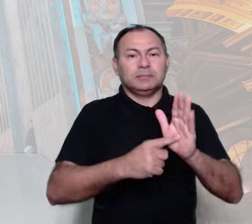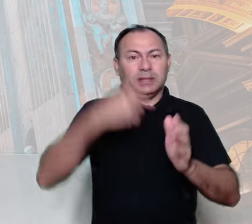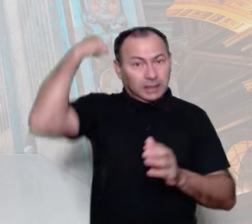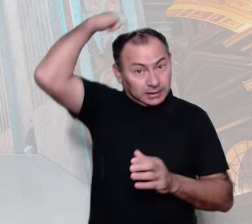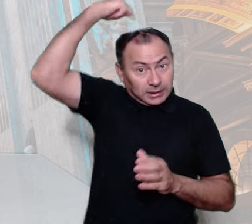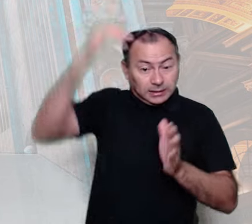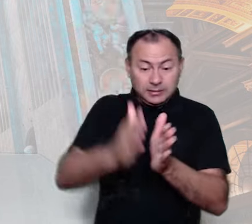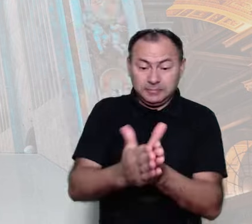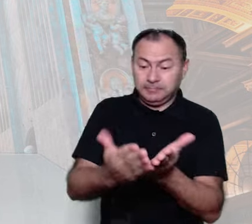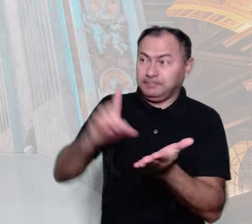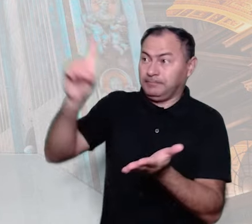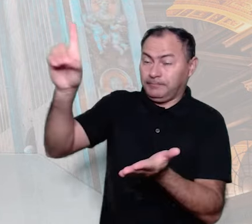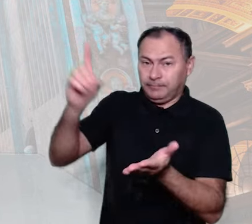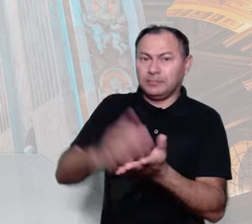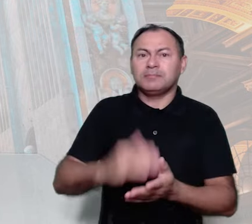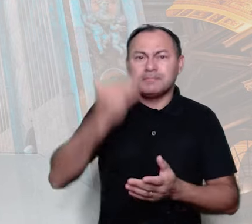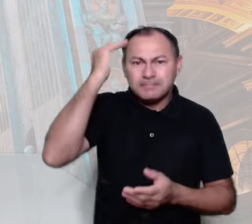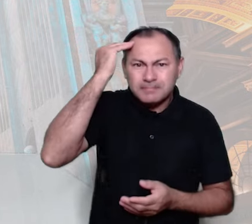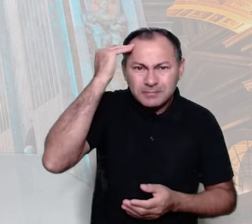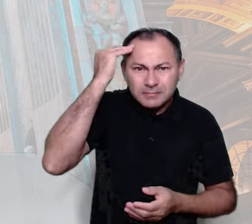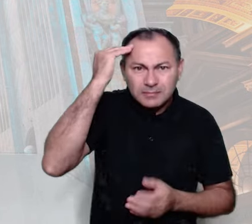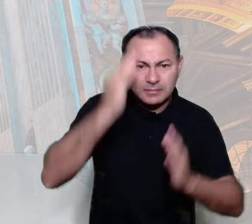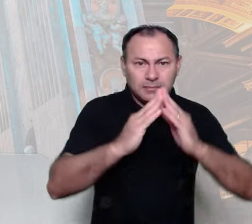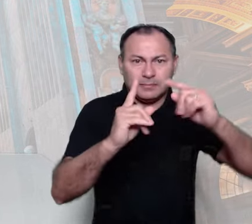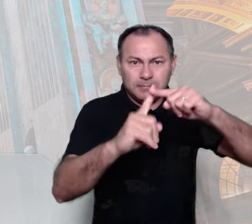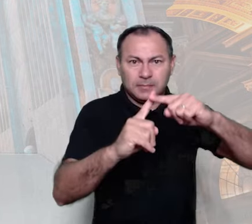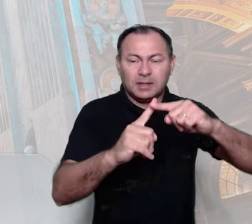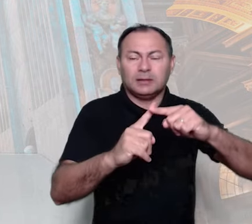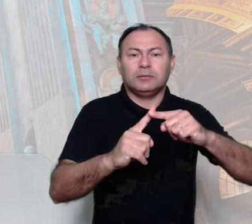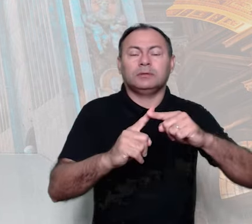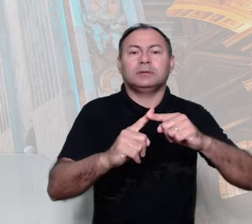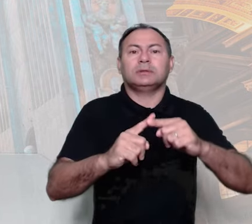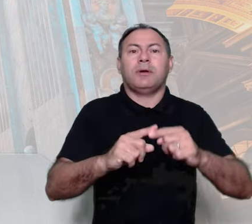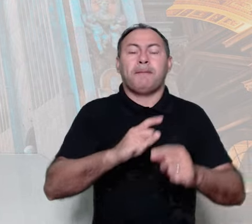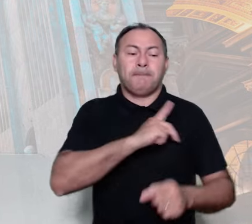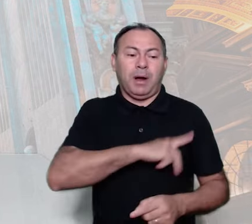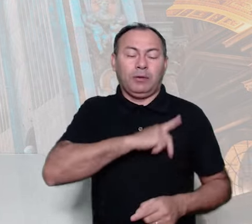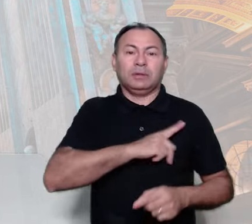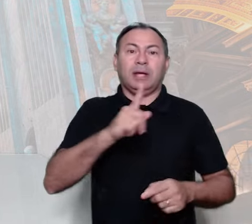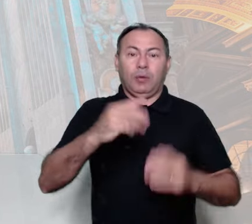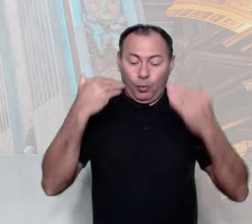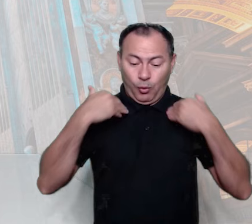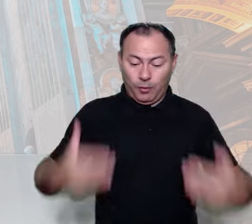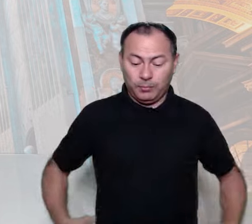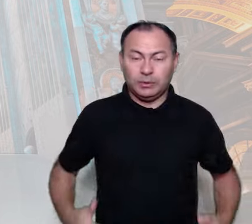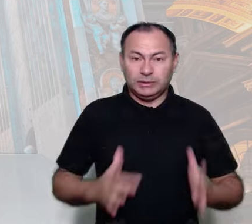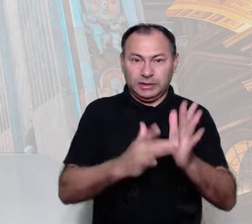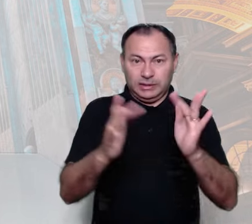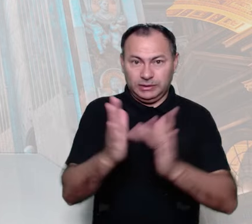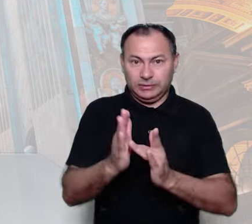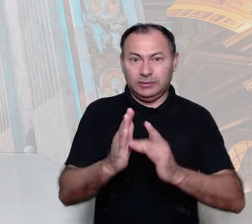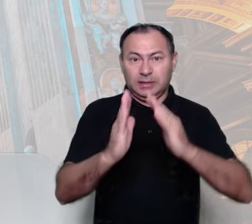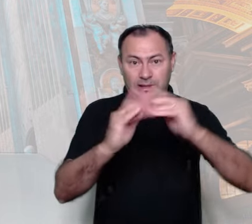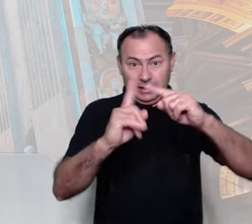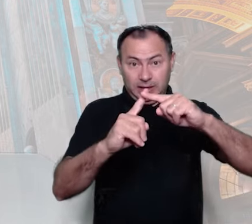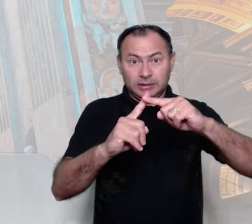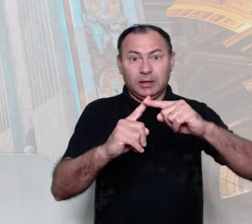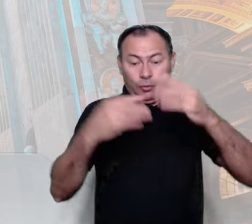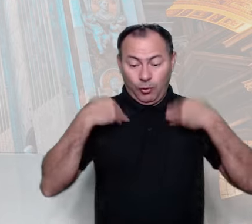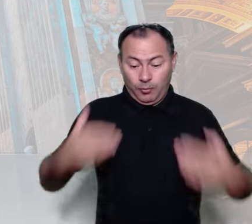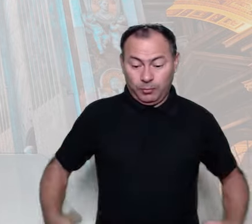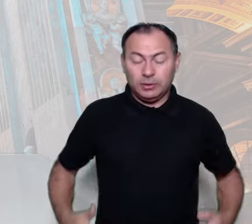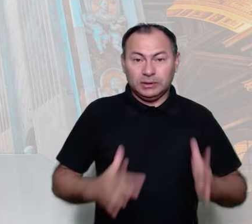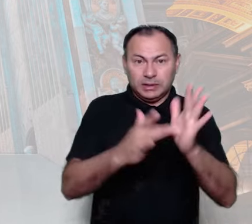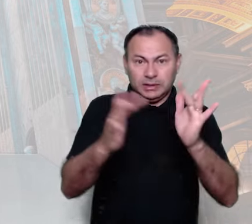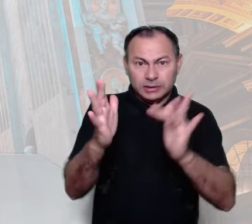Sagrada Escritura, e da noção da Igreja, a noção paulina da Igreja como corpo de Cristo, aqui chamado corpo